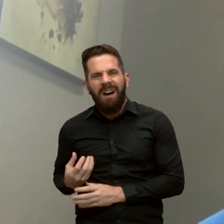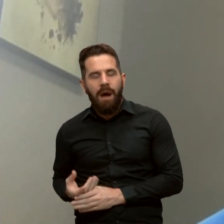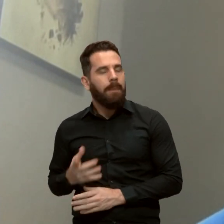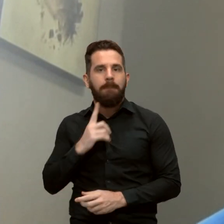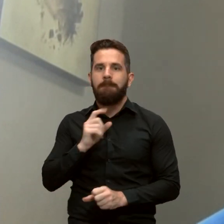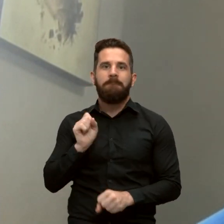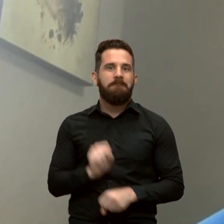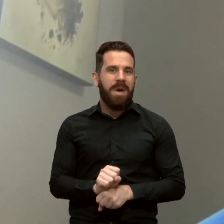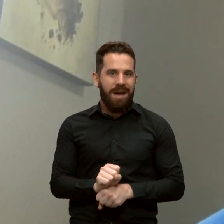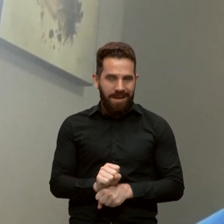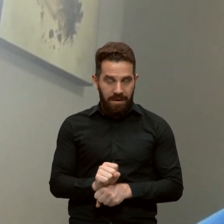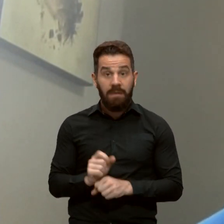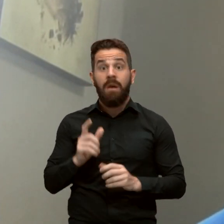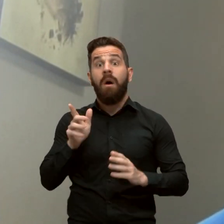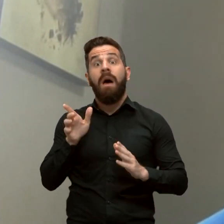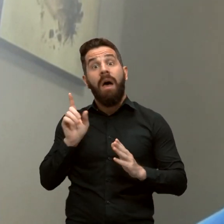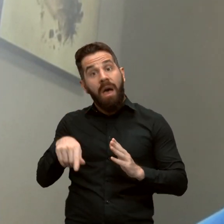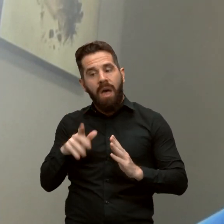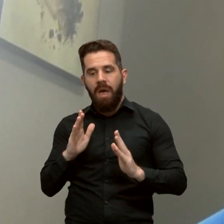de vida,